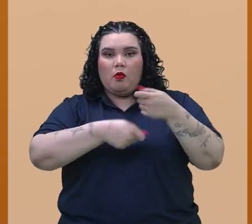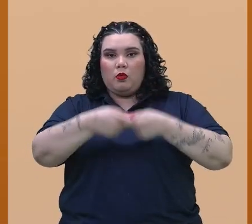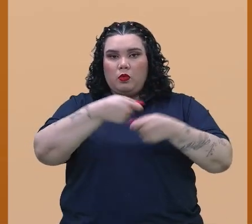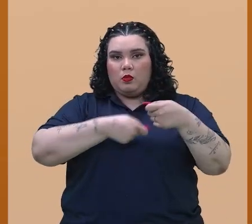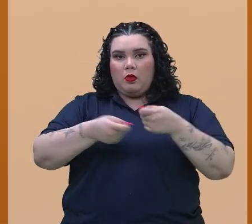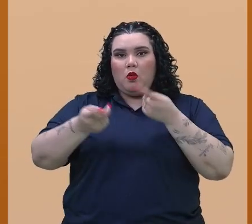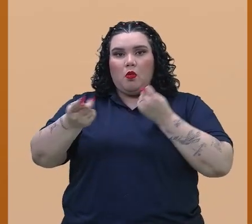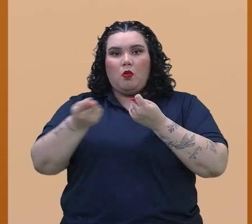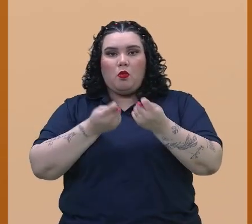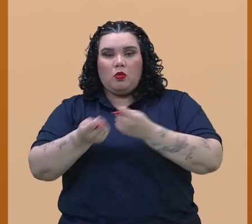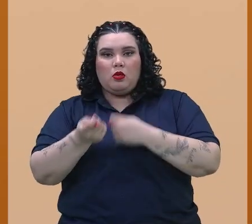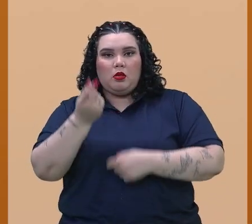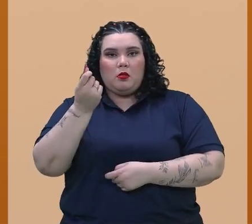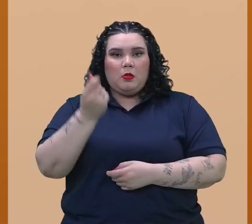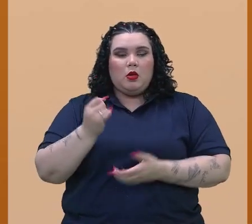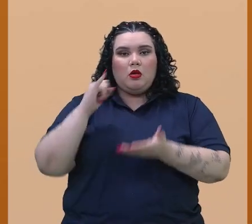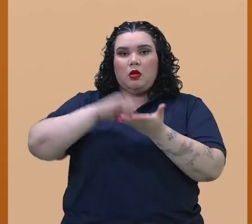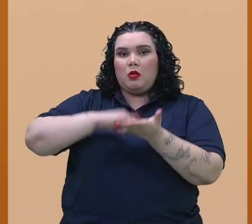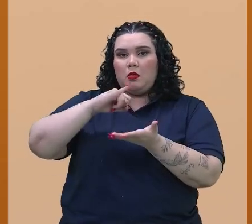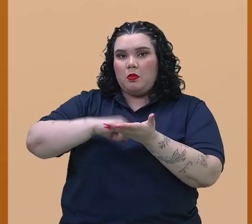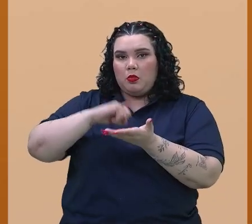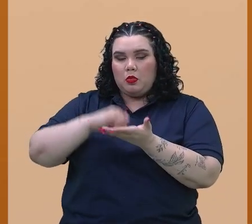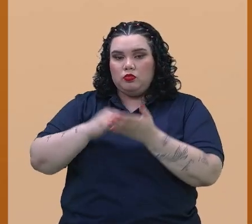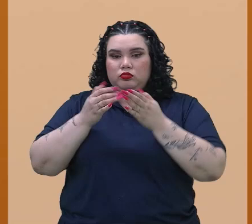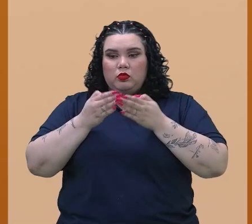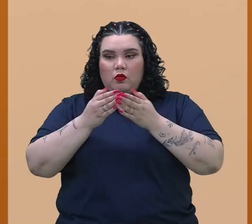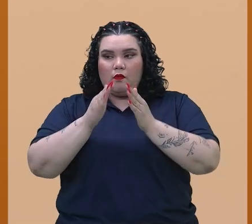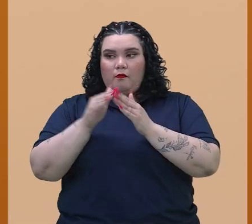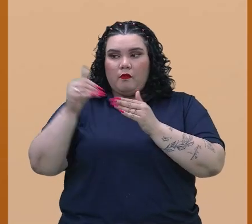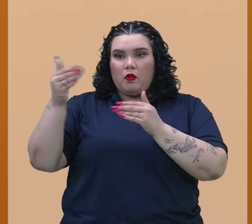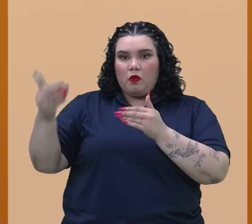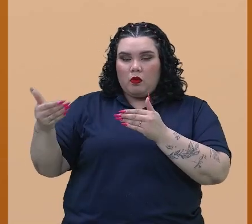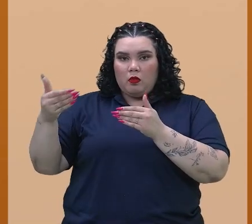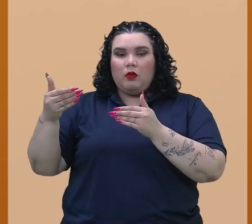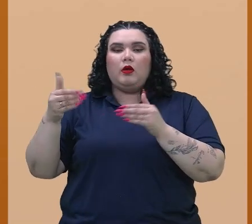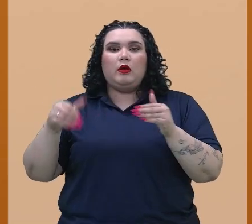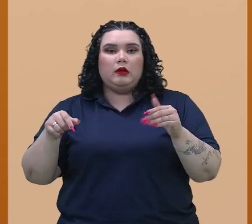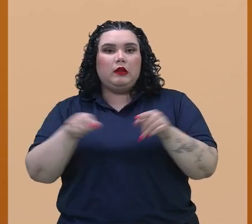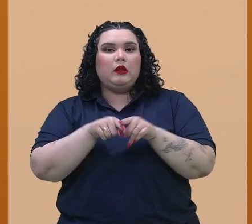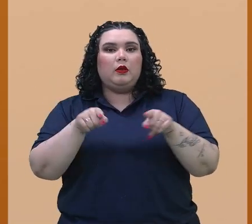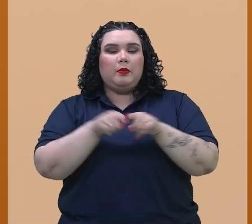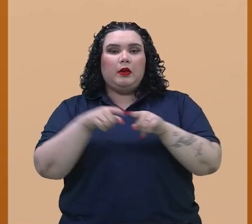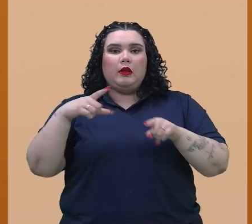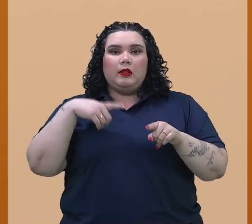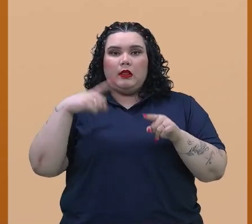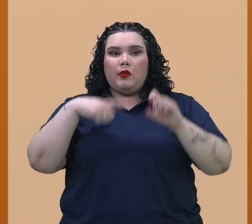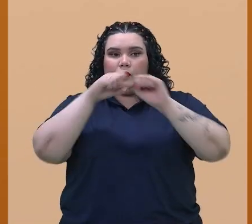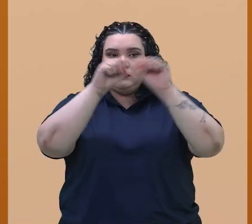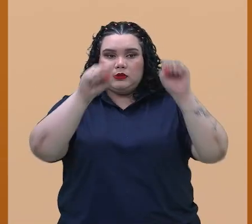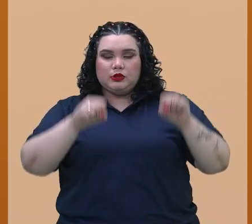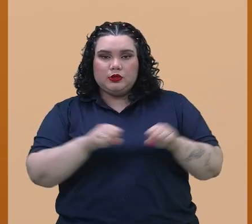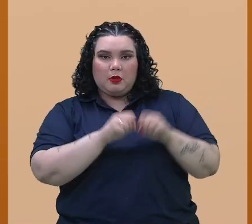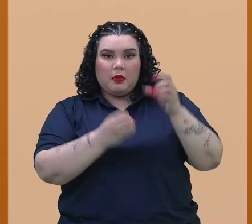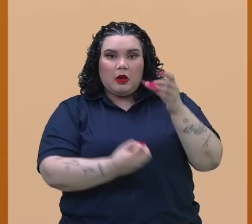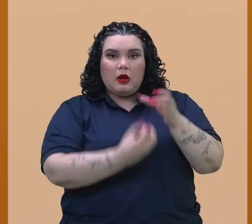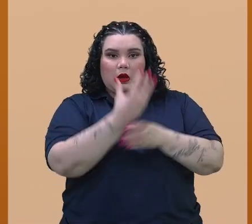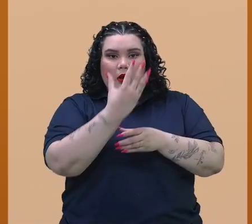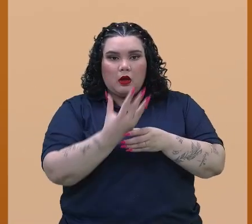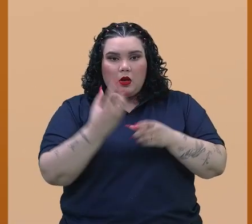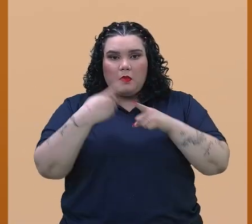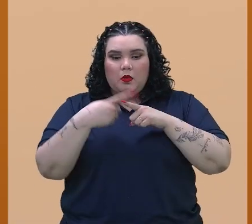preços, taxava mercadorias vindas de fora, fazia todo um sistema onde o Estado